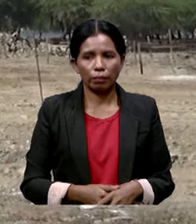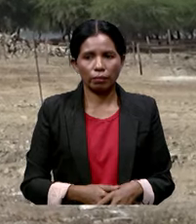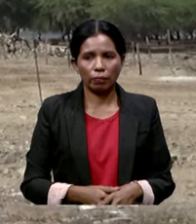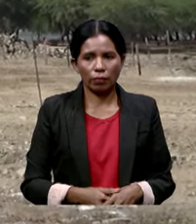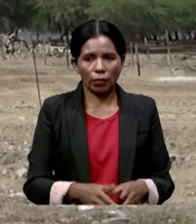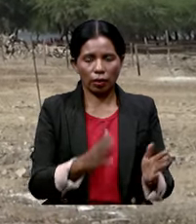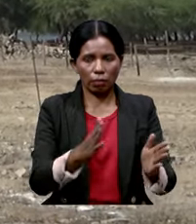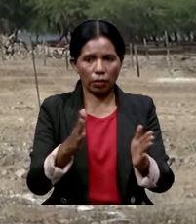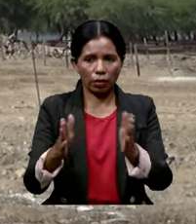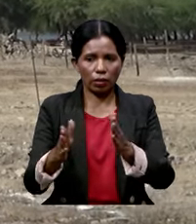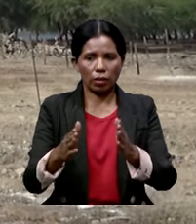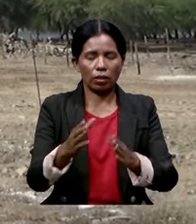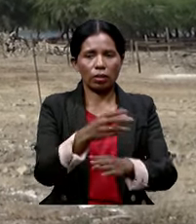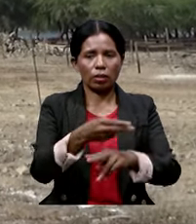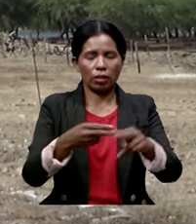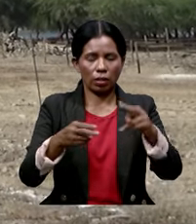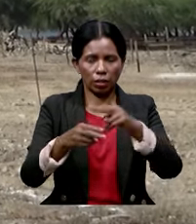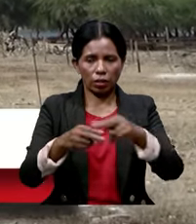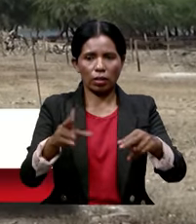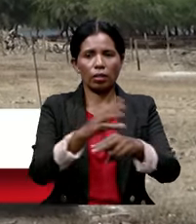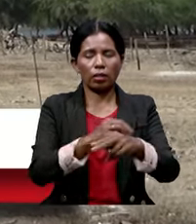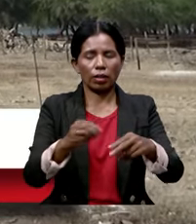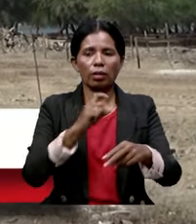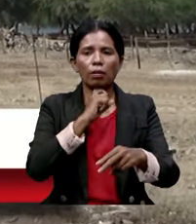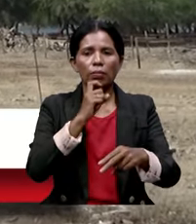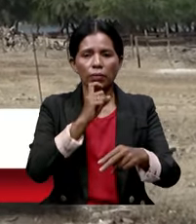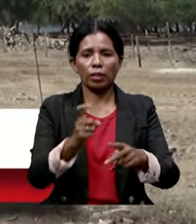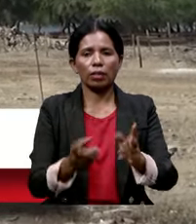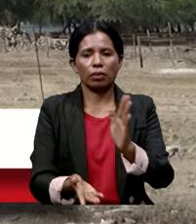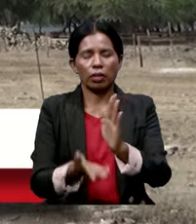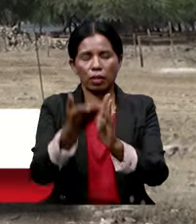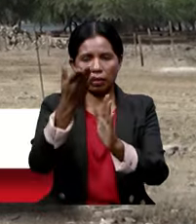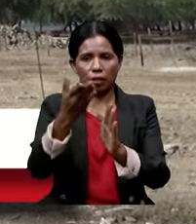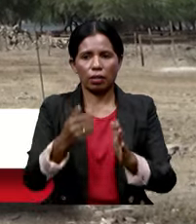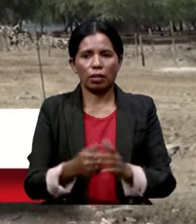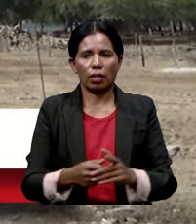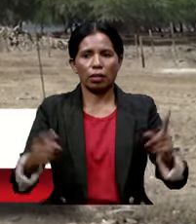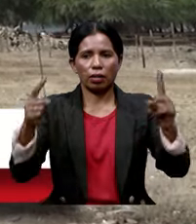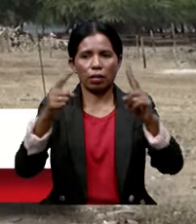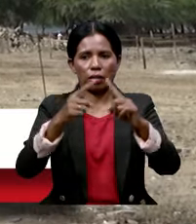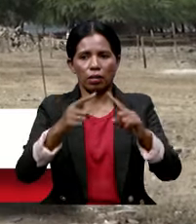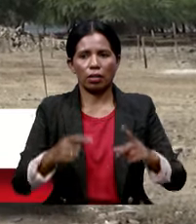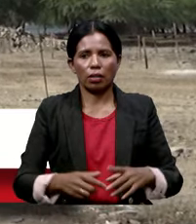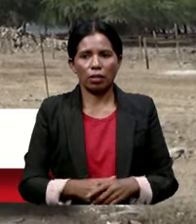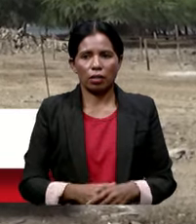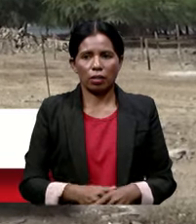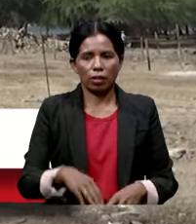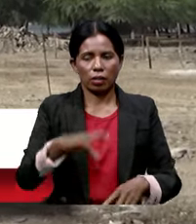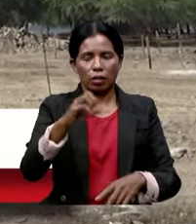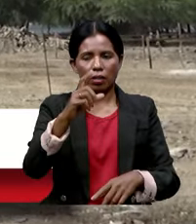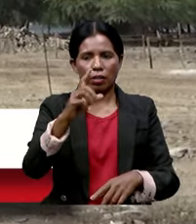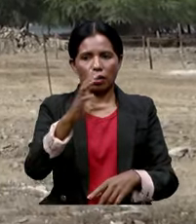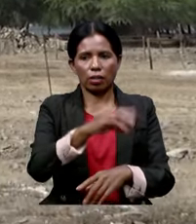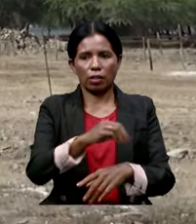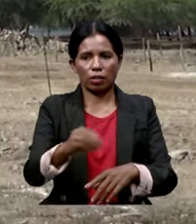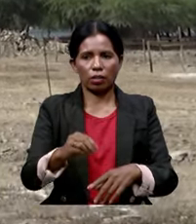para la que si cinta a tu asain ya be ba kano pinyan. Di